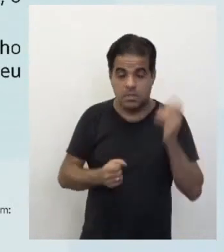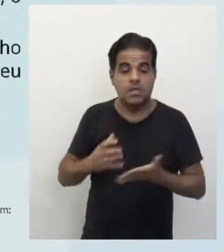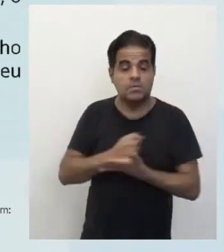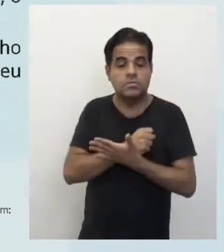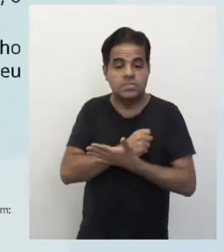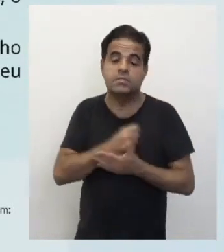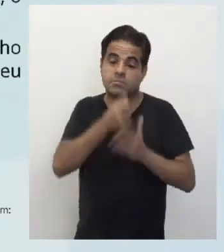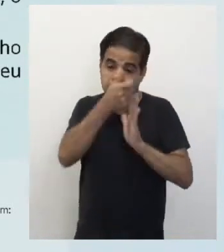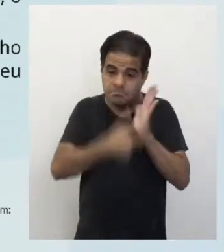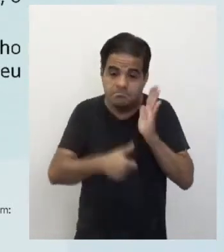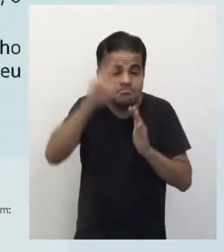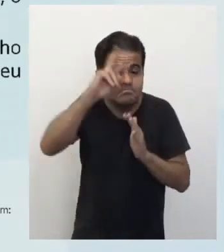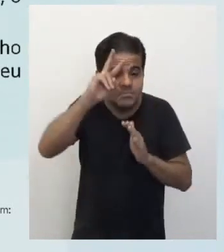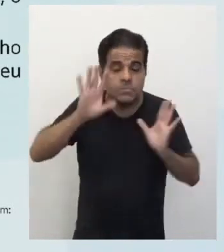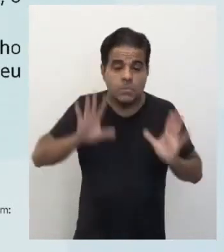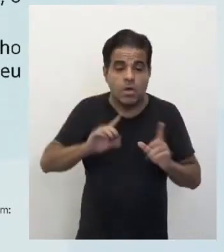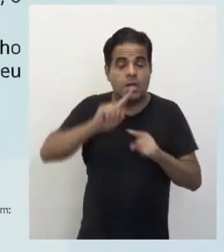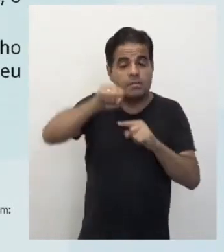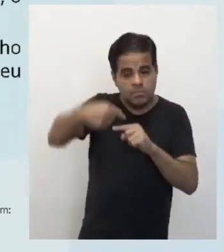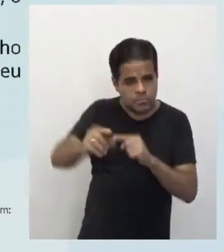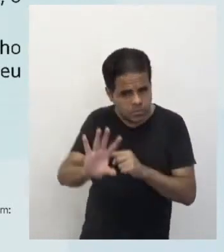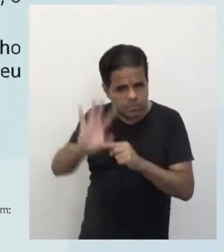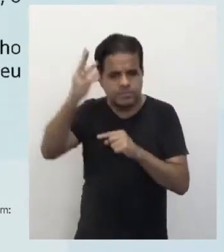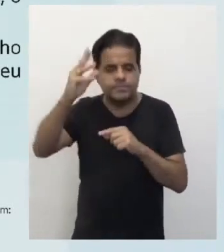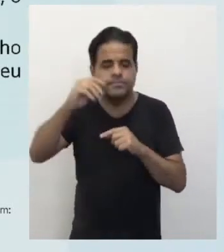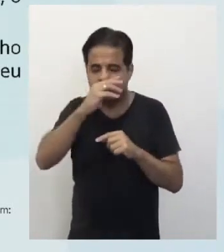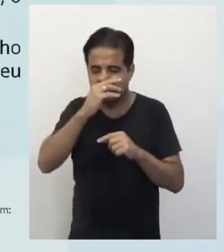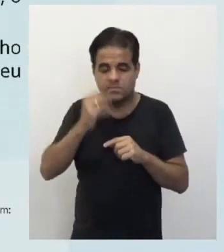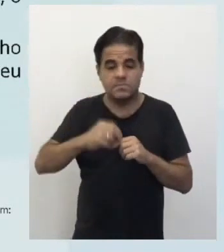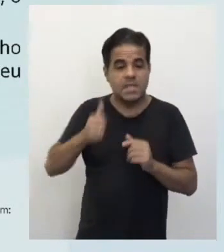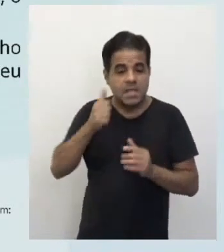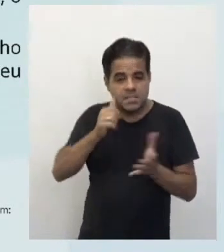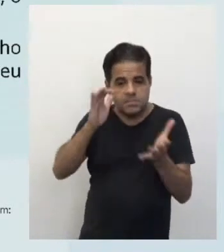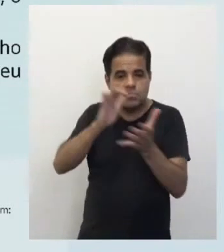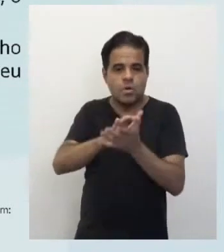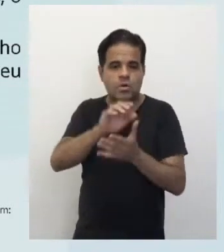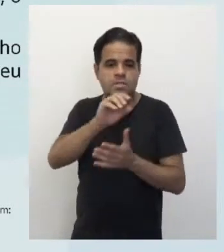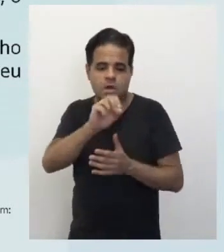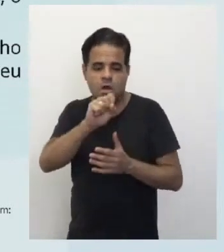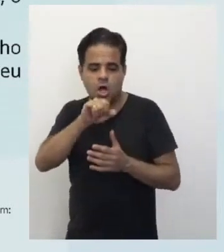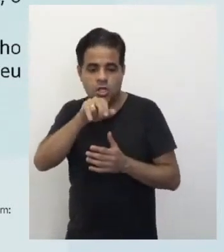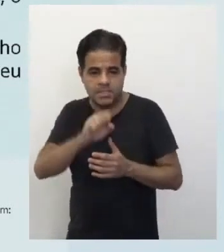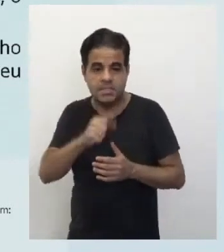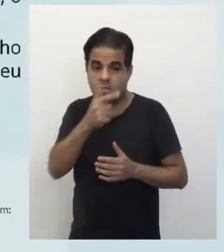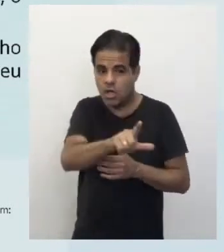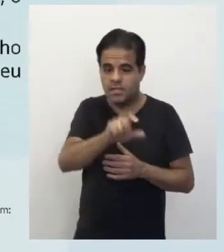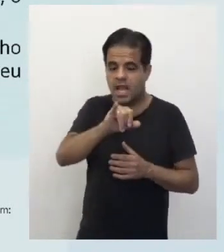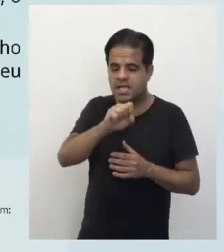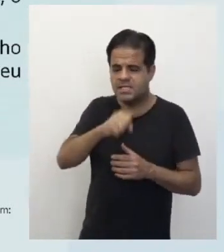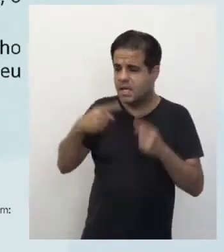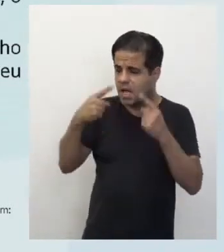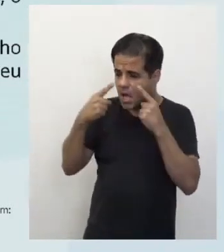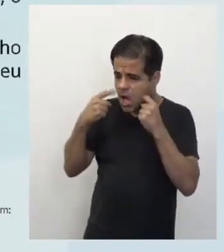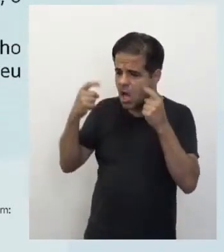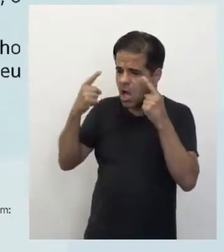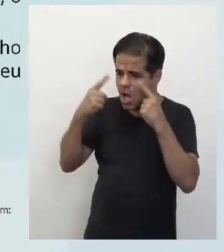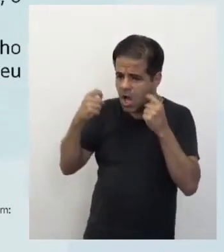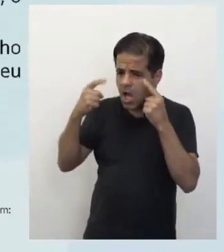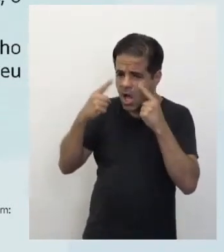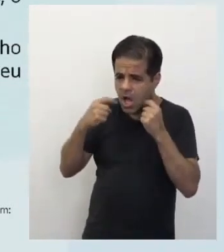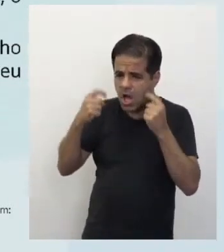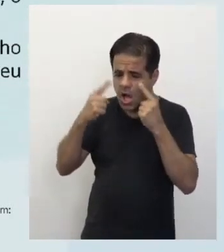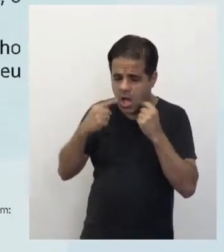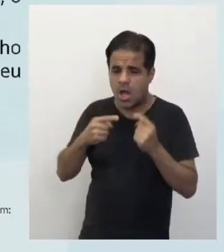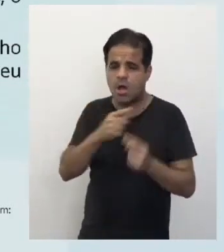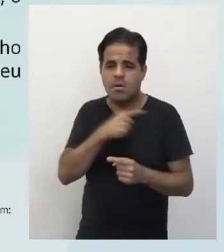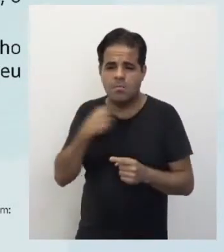a mitologia. E quando isso acontecia, a esposa de Osíris, Ísis, chorava, né, a morte do